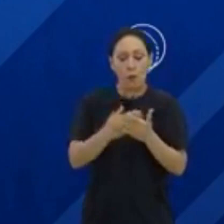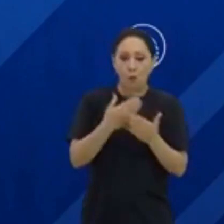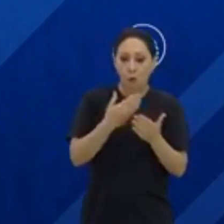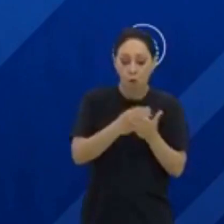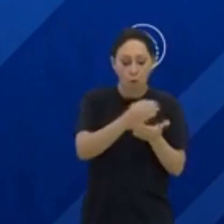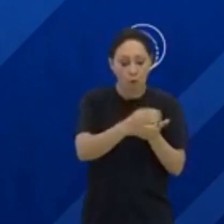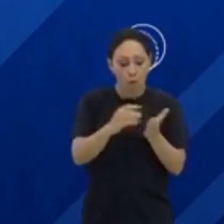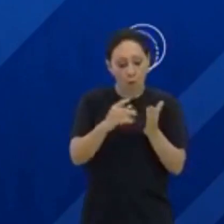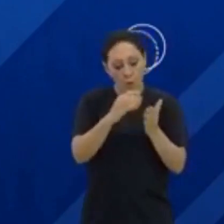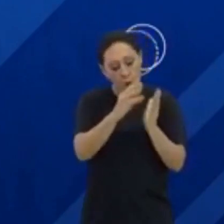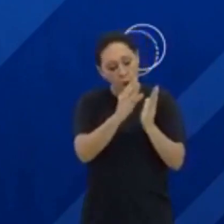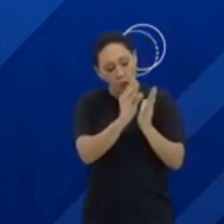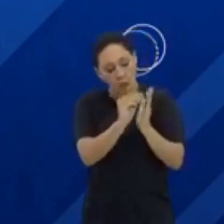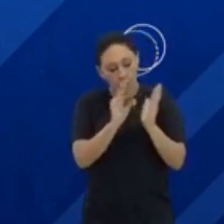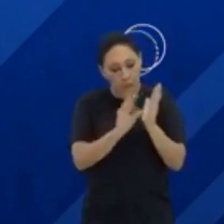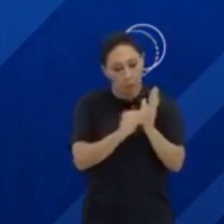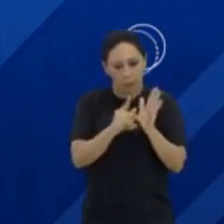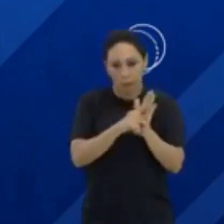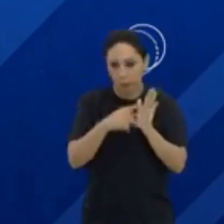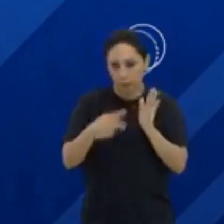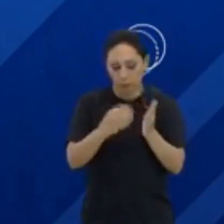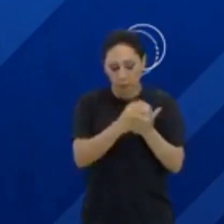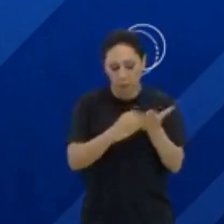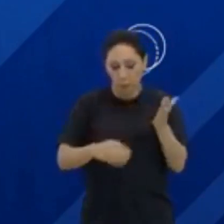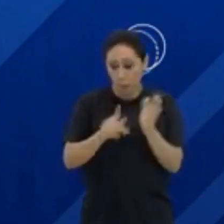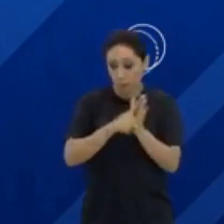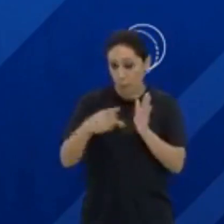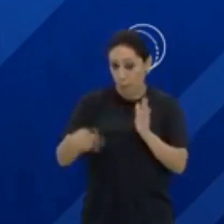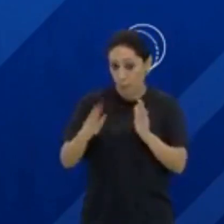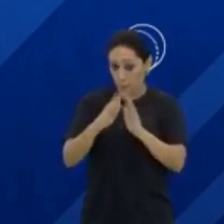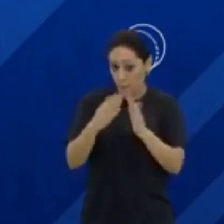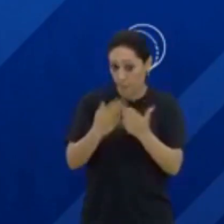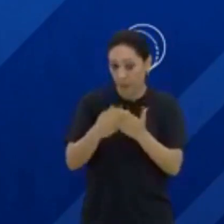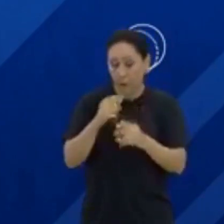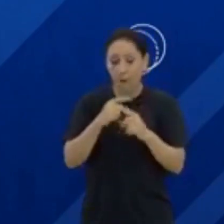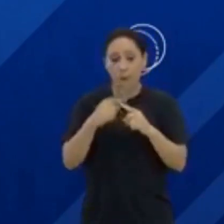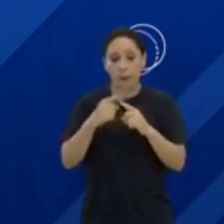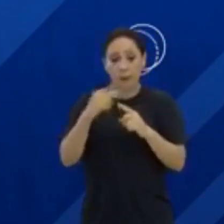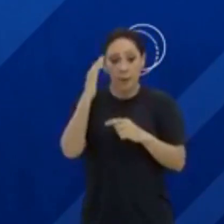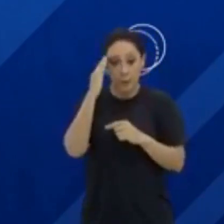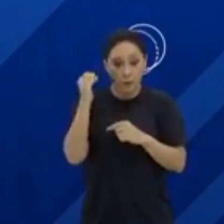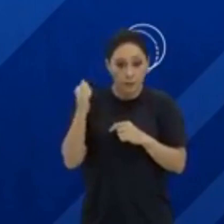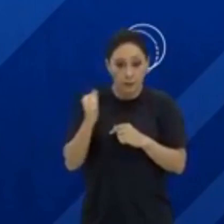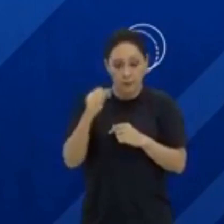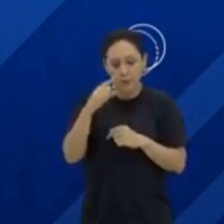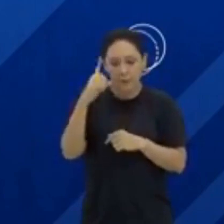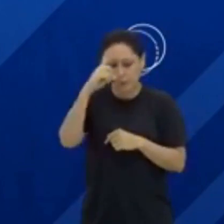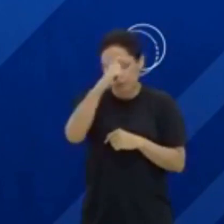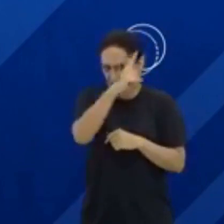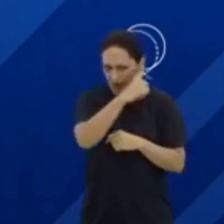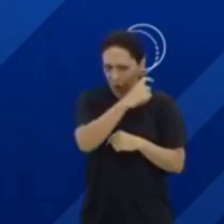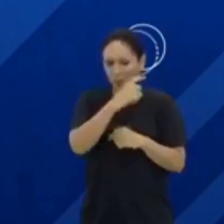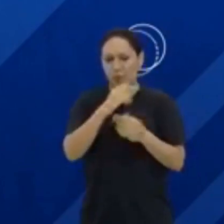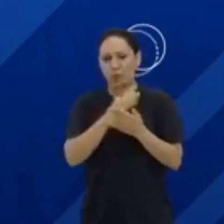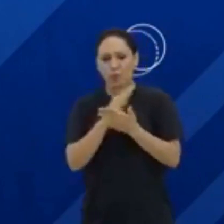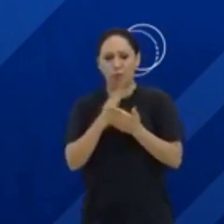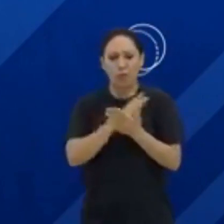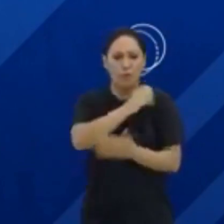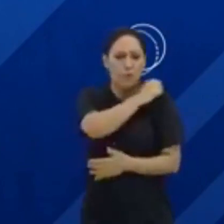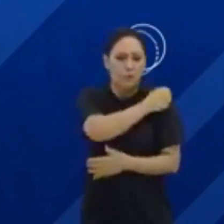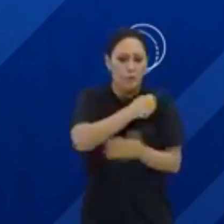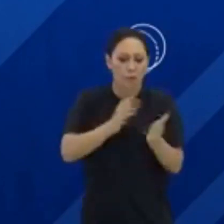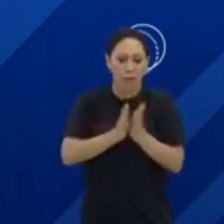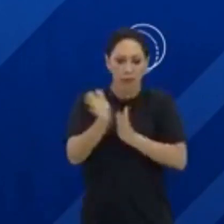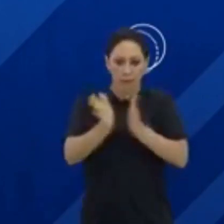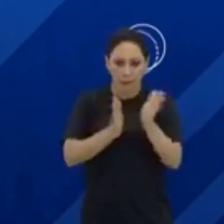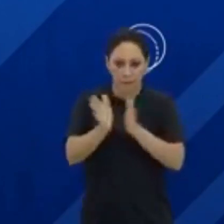como conteúdo do currículo escolar de vocês, pois sabemos das dificuldades de alguns de nossos alunos